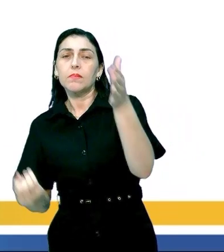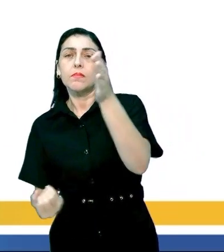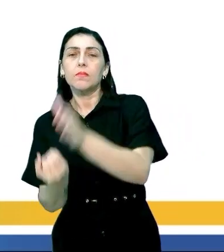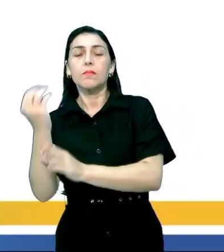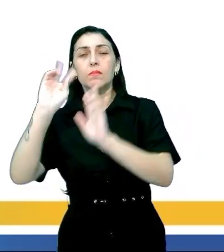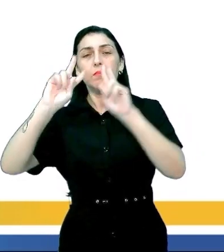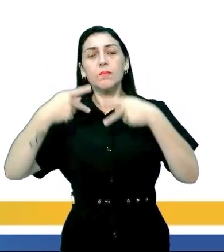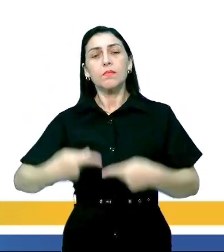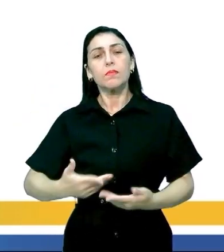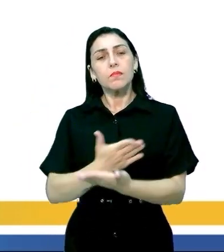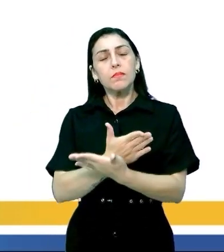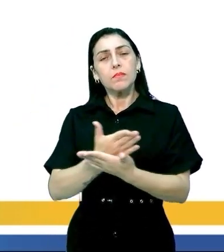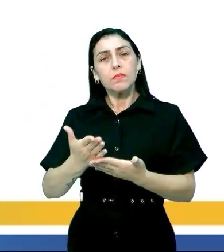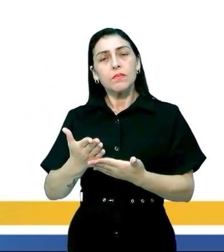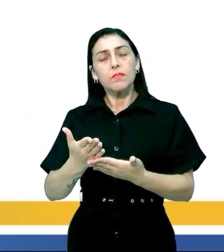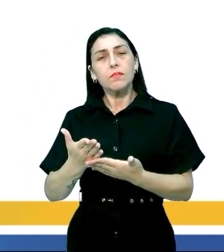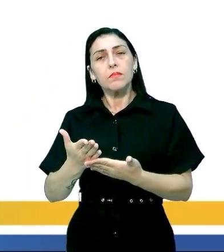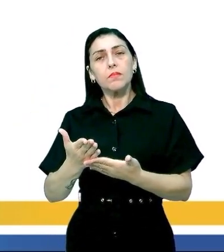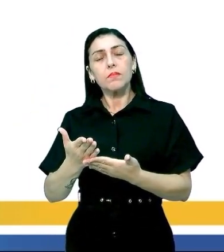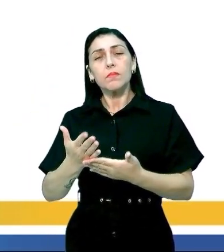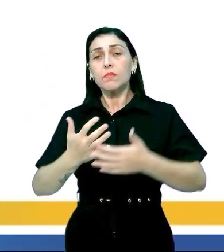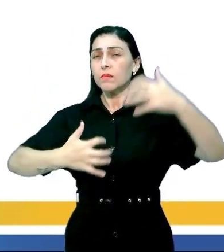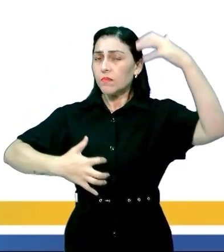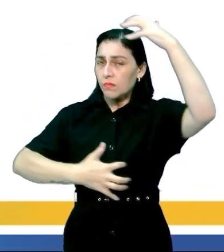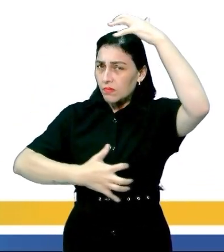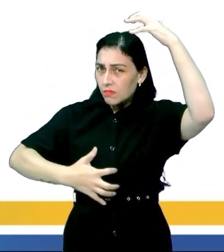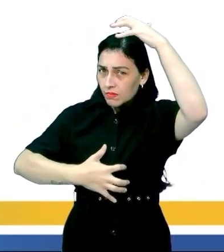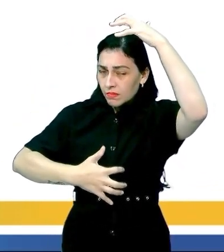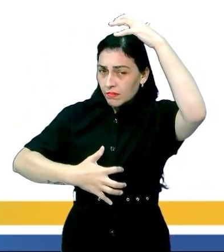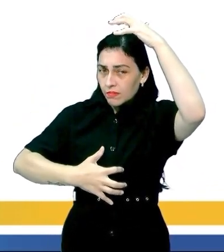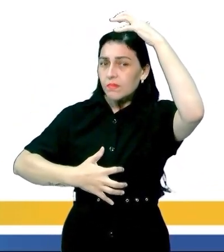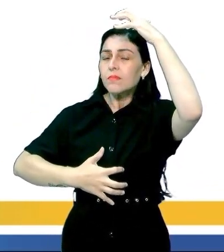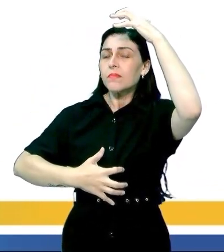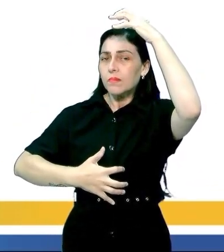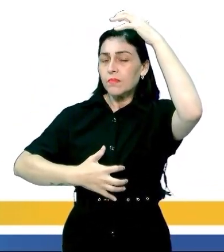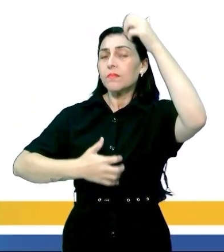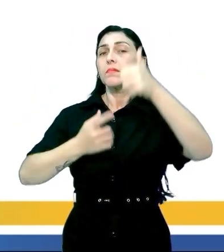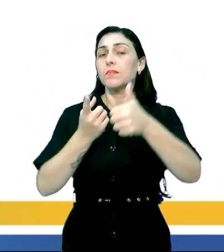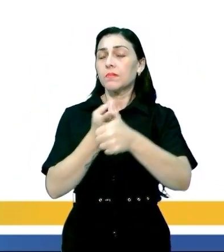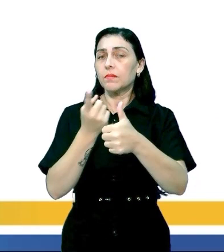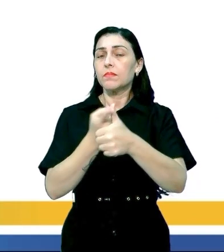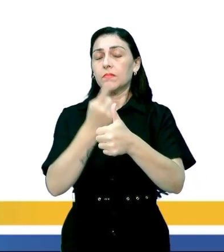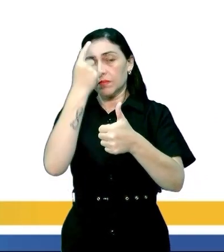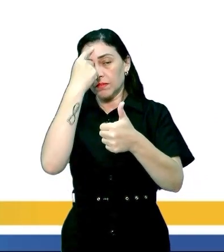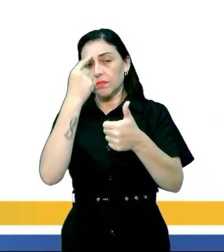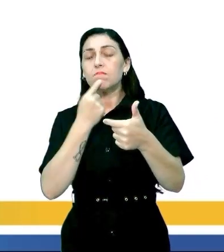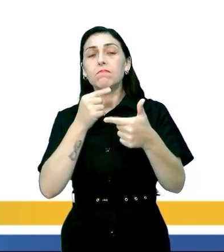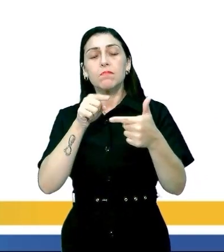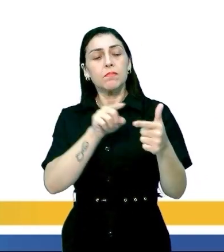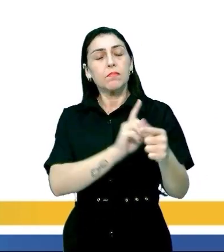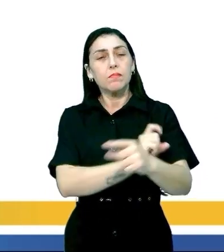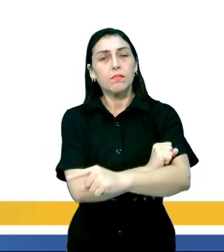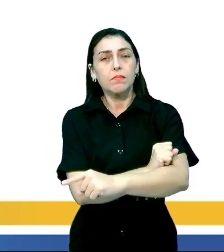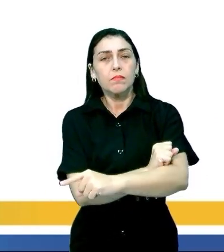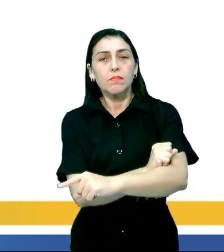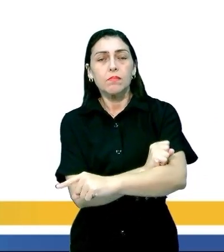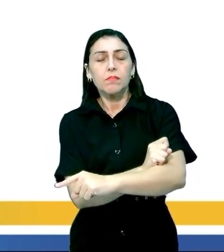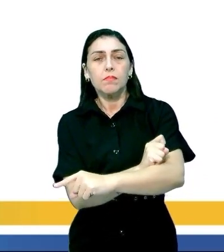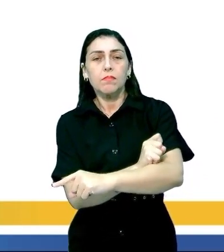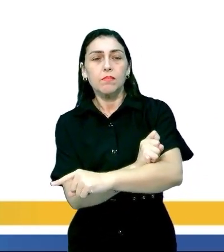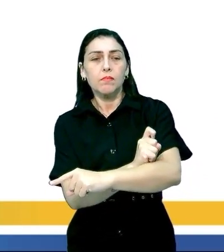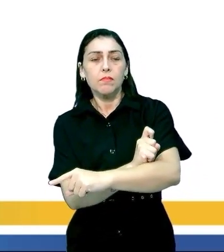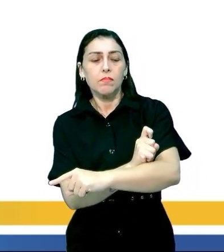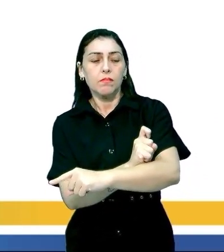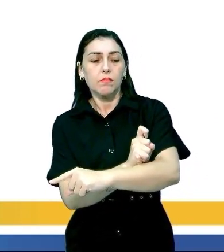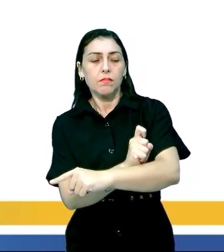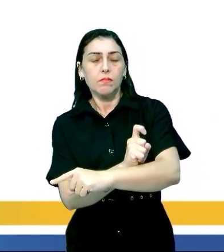humana. Começa lá com o macaco, não é isso? É a primeira imagem, vai progredindo, aí o homem fica em